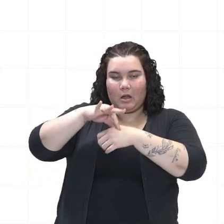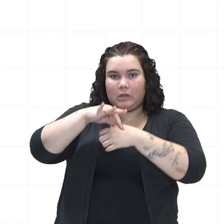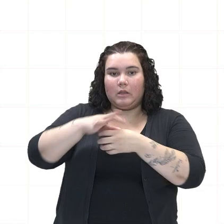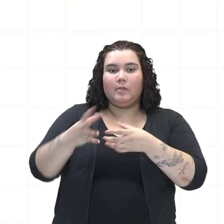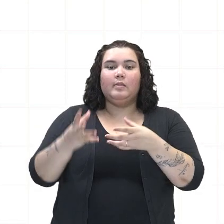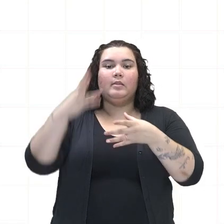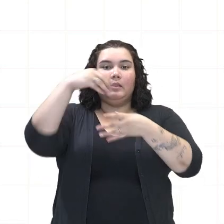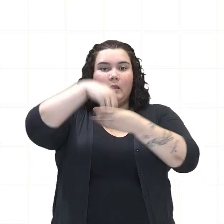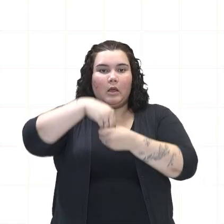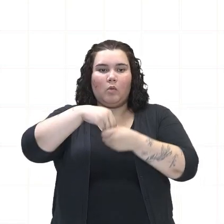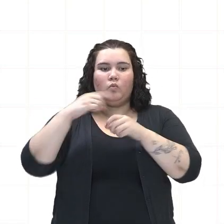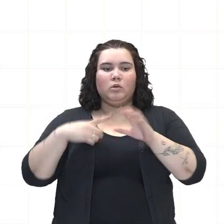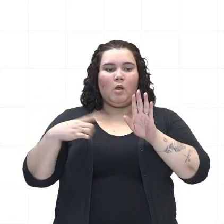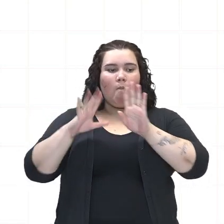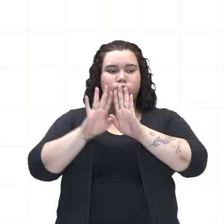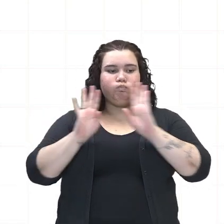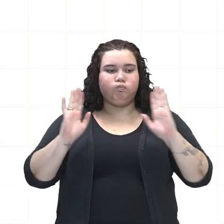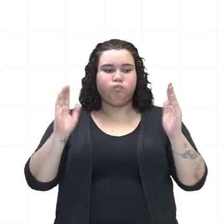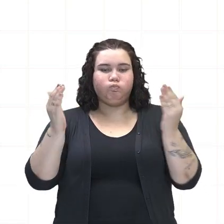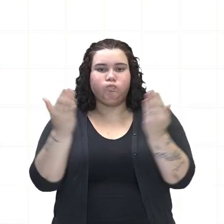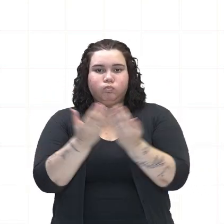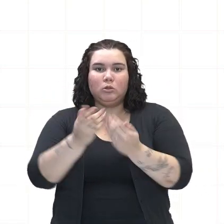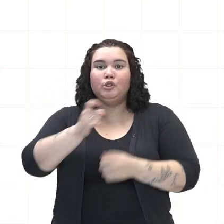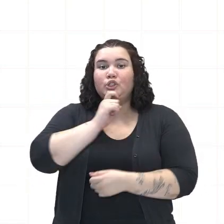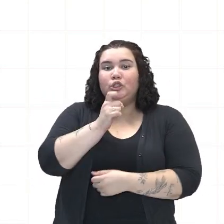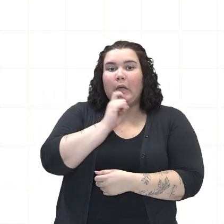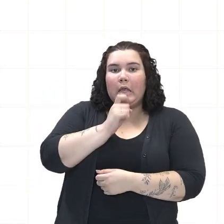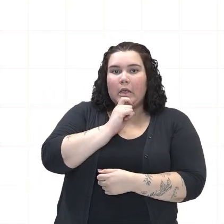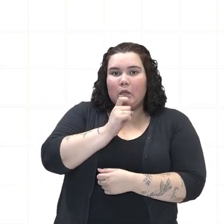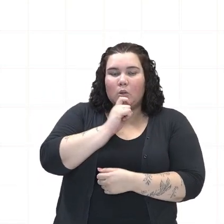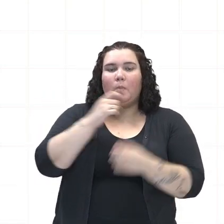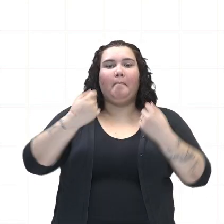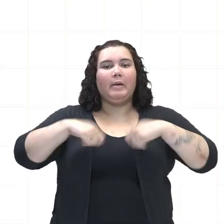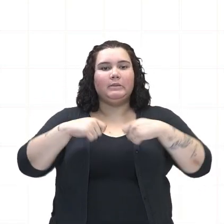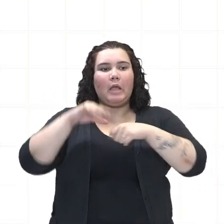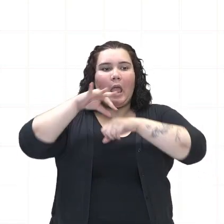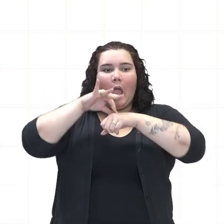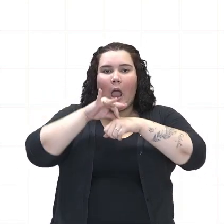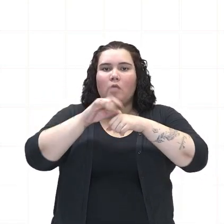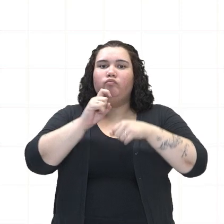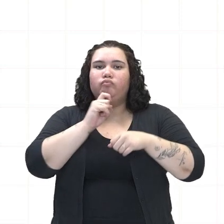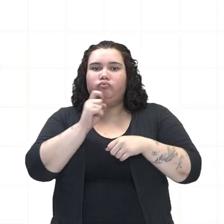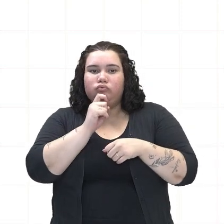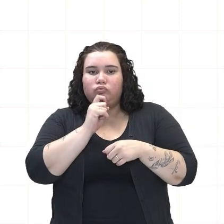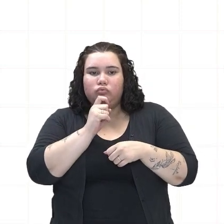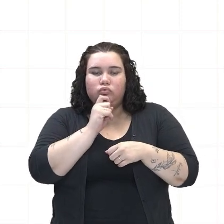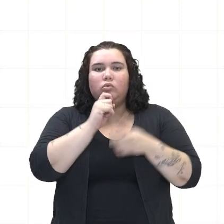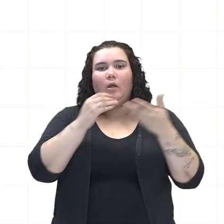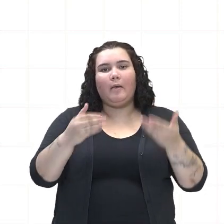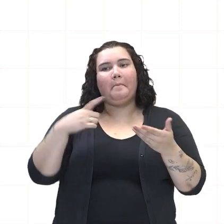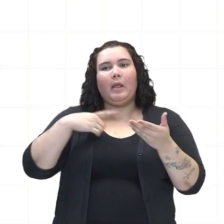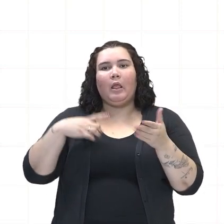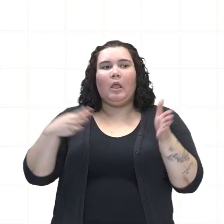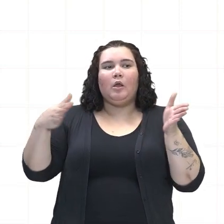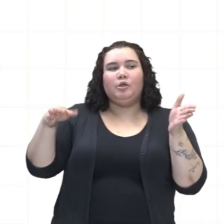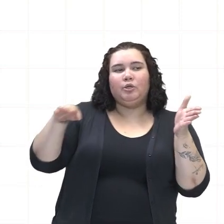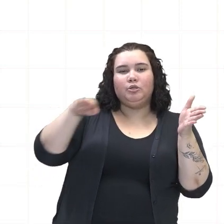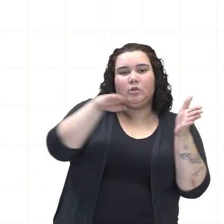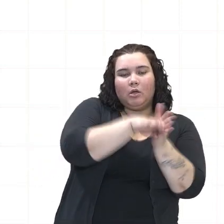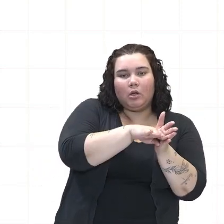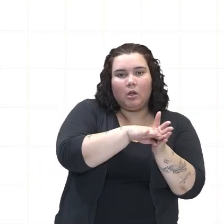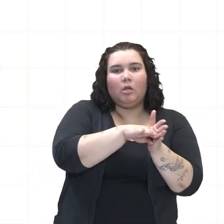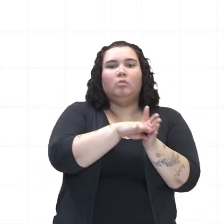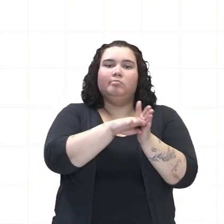ser o quê? Refrigerado. Tem que estar congelada a carne ali para ela poder se manter fresca, para poder chegar